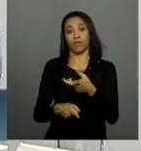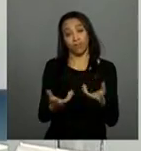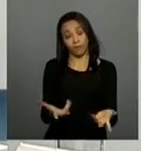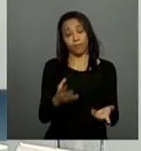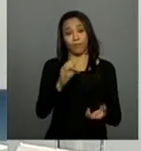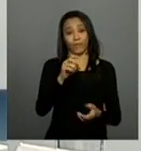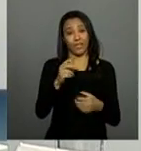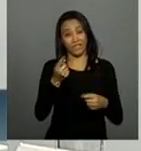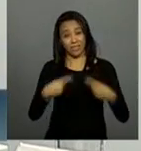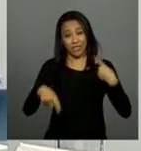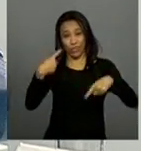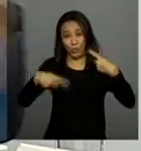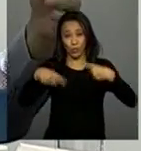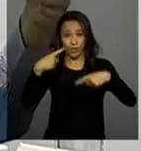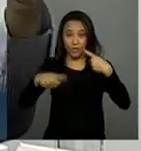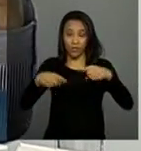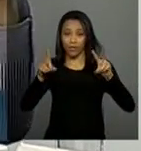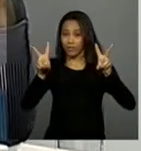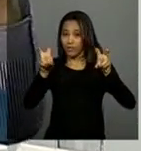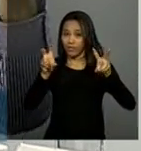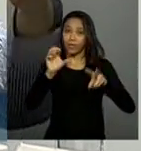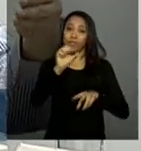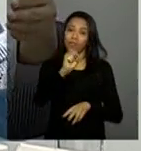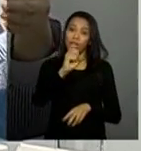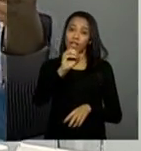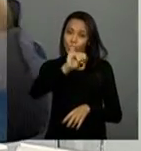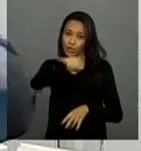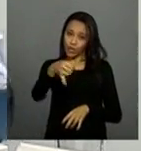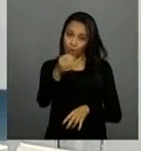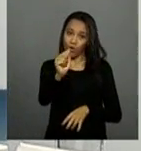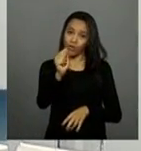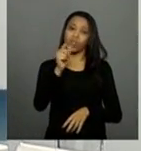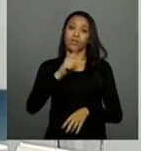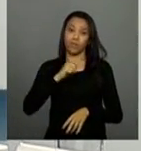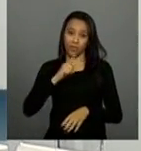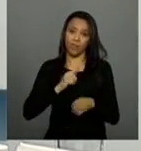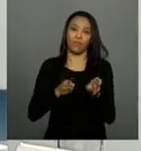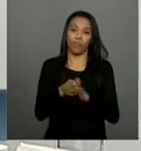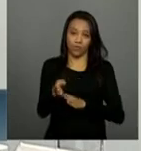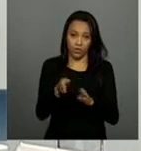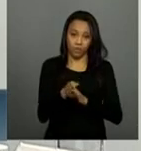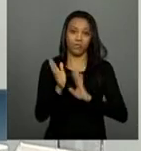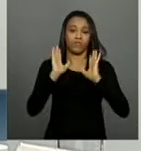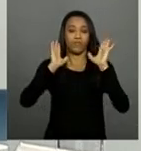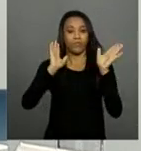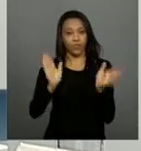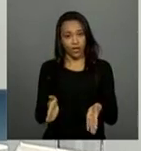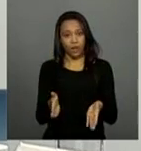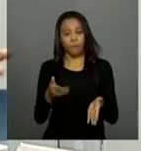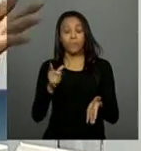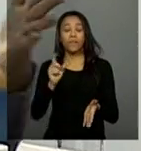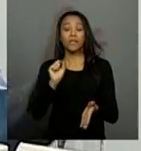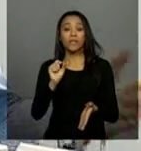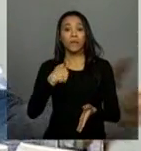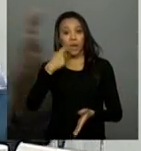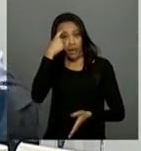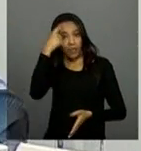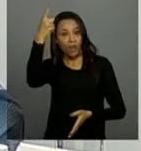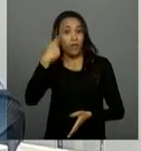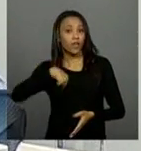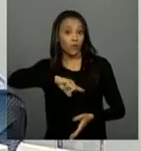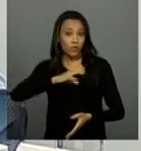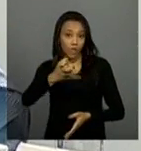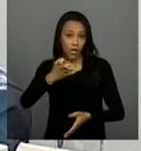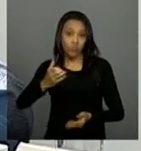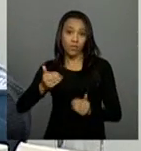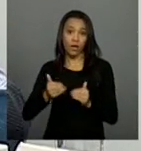está mais assim, com maior direcionamento por conta da moratória. E a ideia é que a gente quer